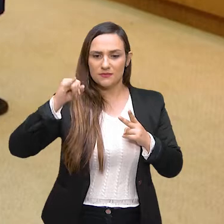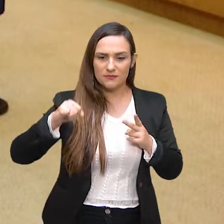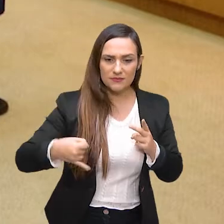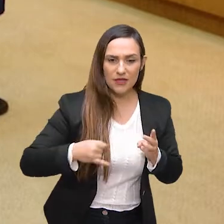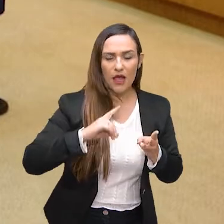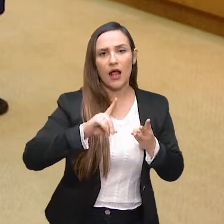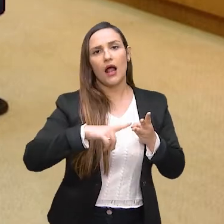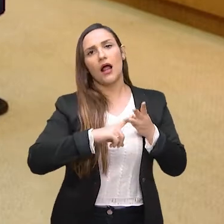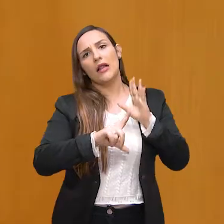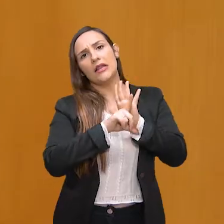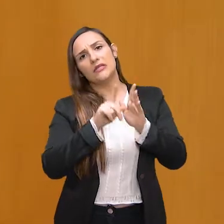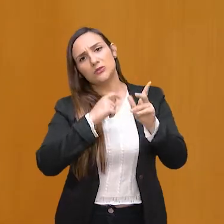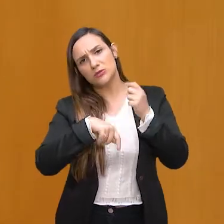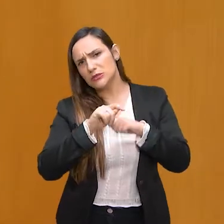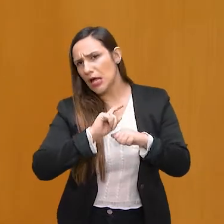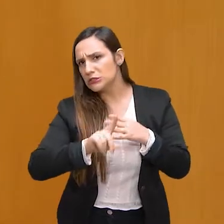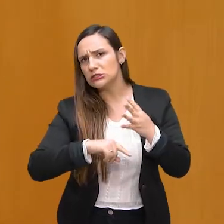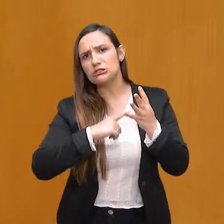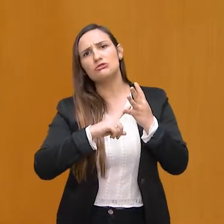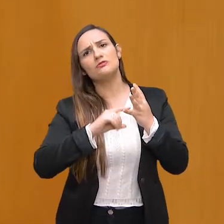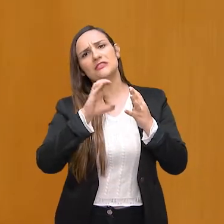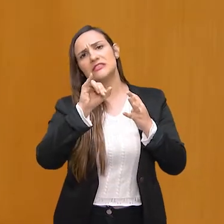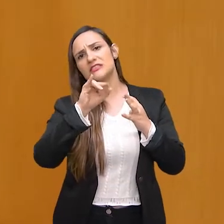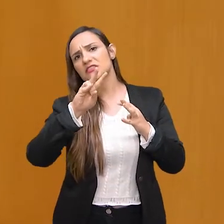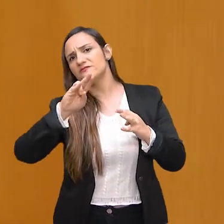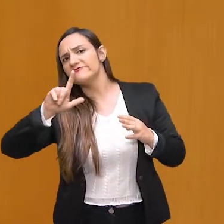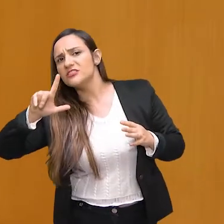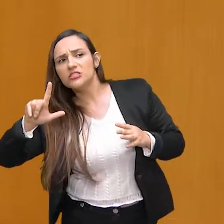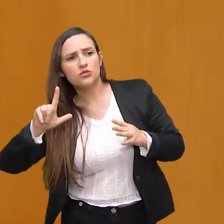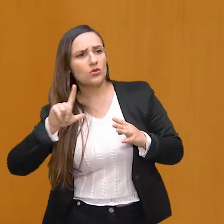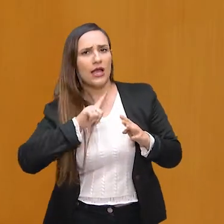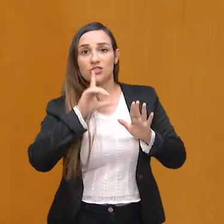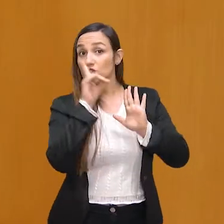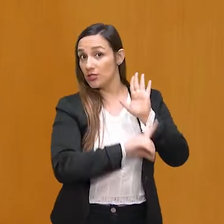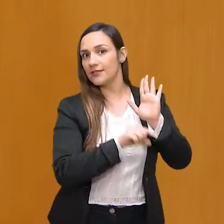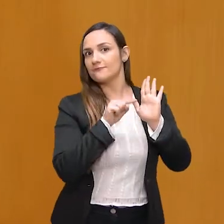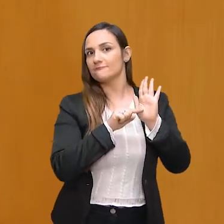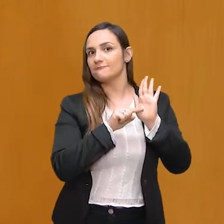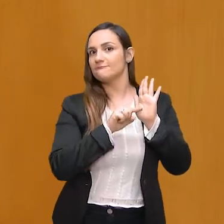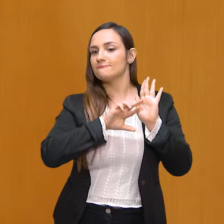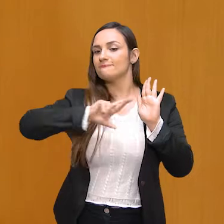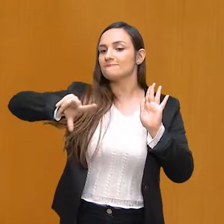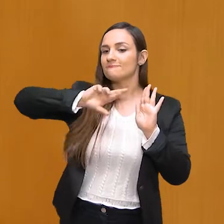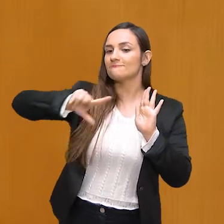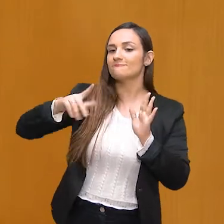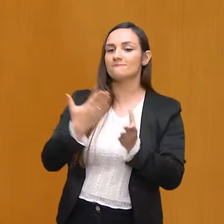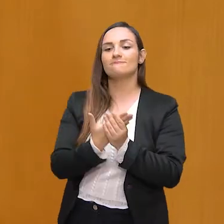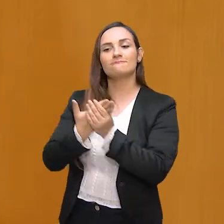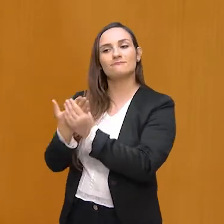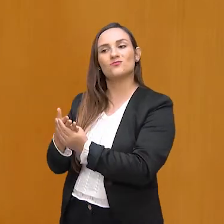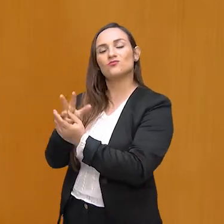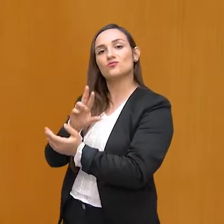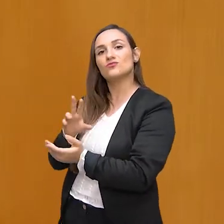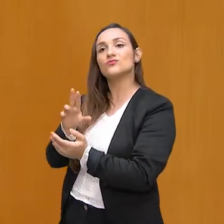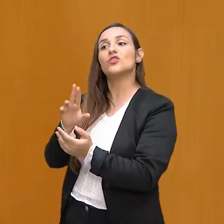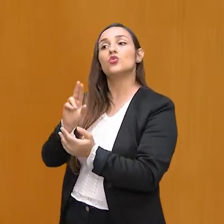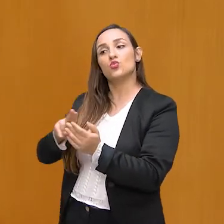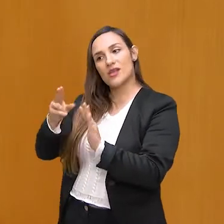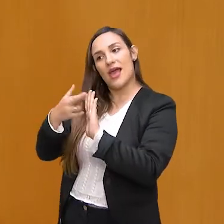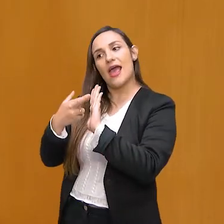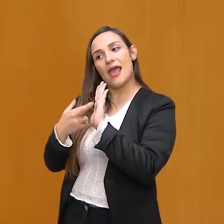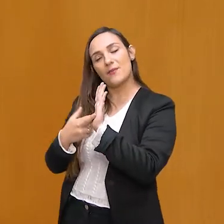leis administrativas. O processo é apenas essa regulamentação dessa relação para aplicar esse direito